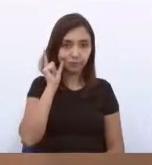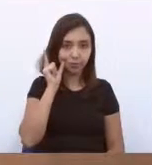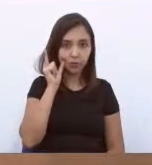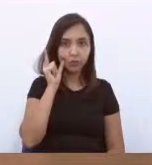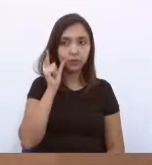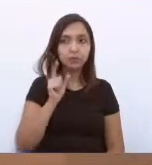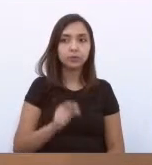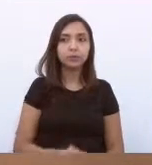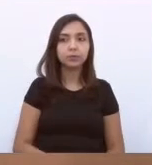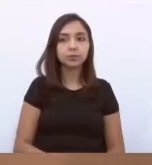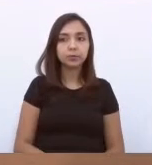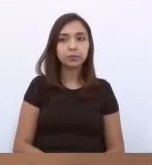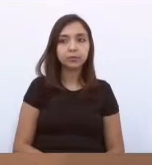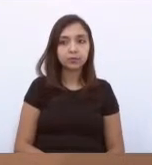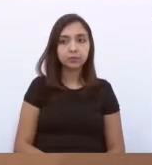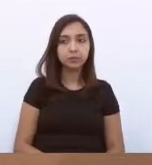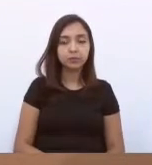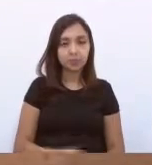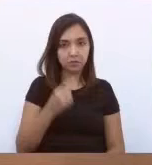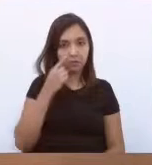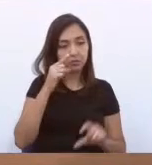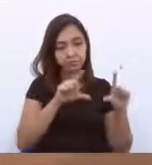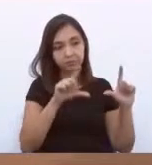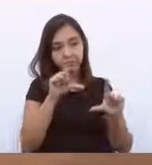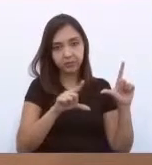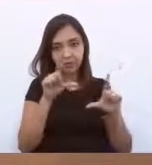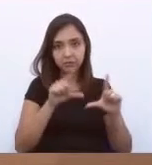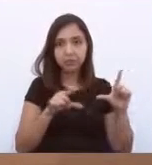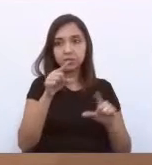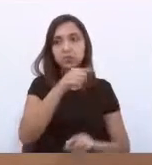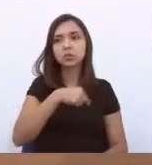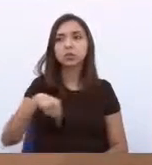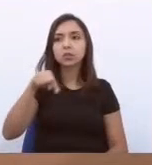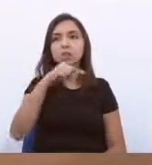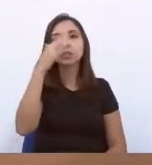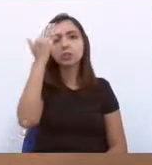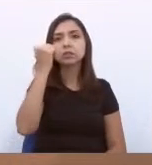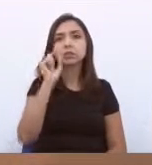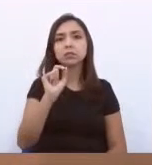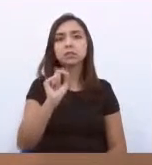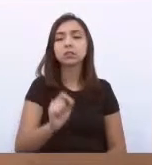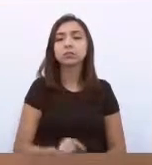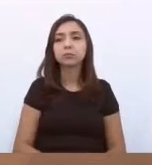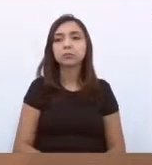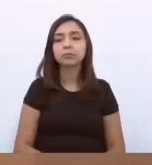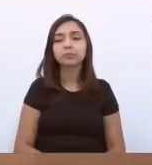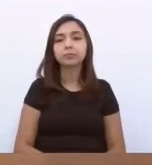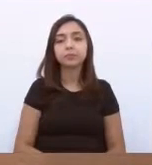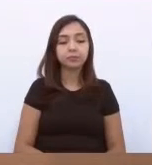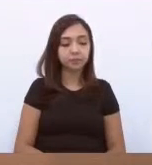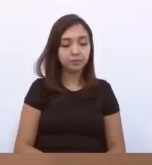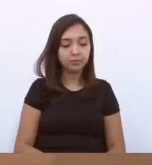eu estava assistindo à TV e nós ficamos sabendo que